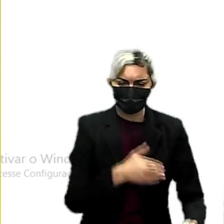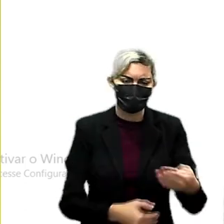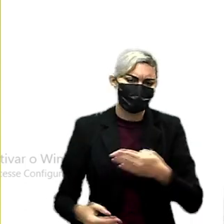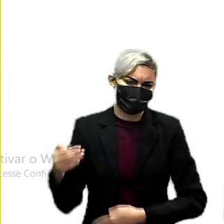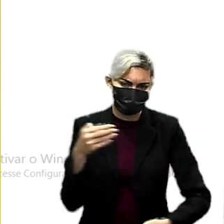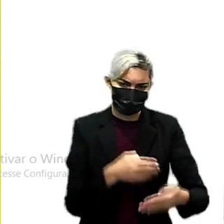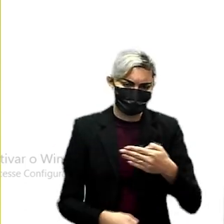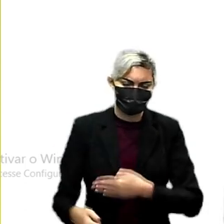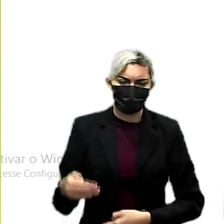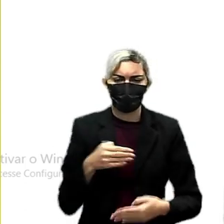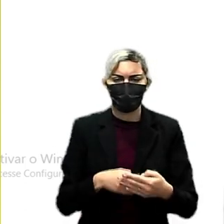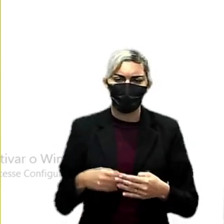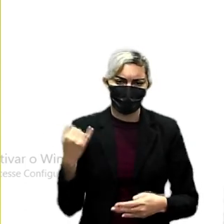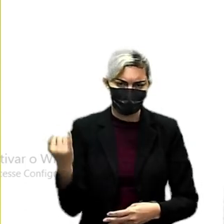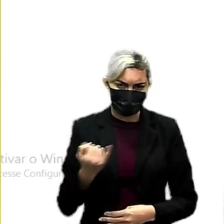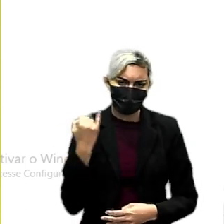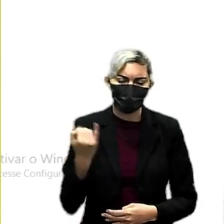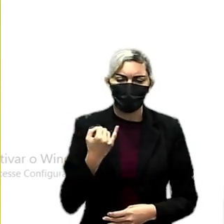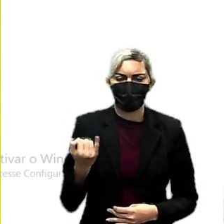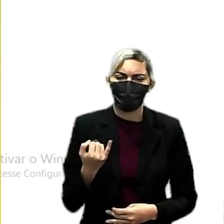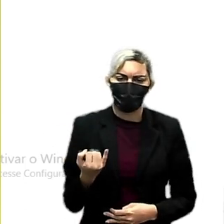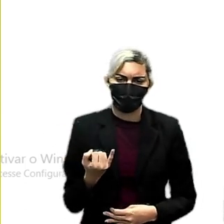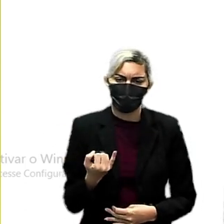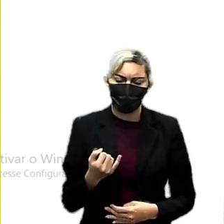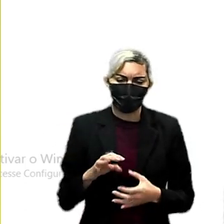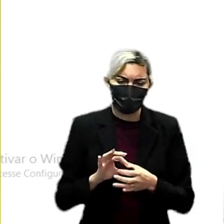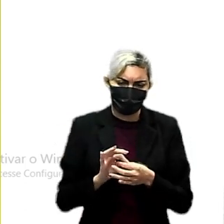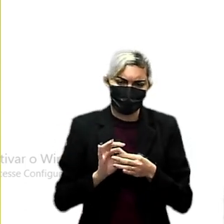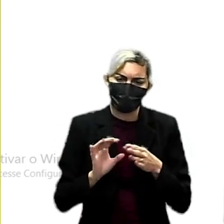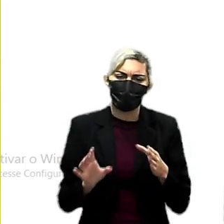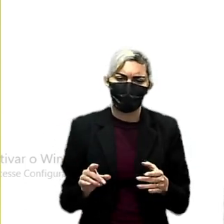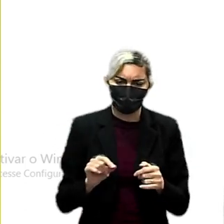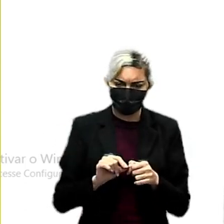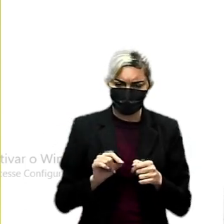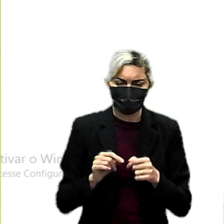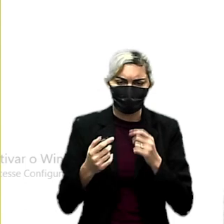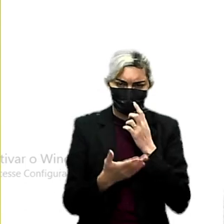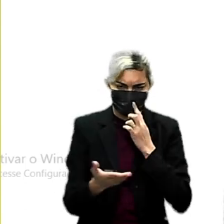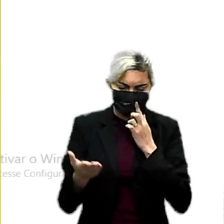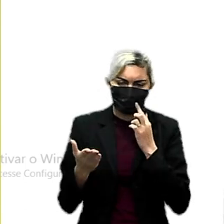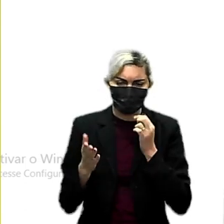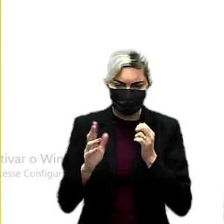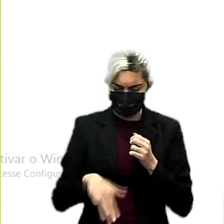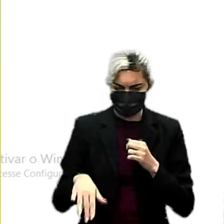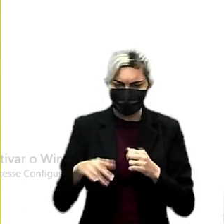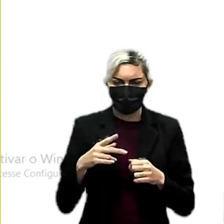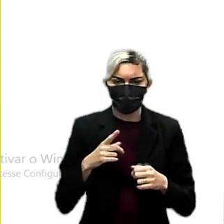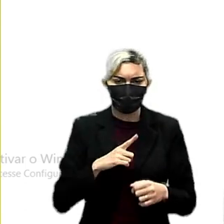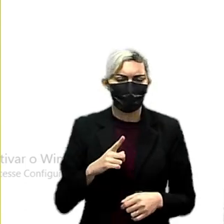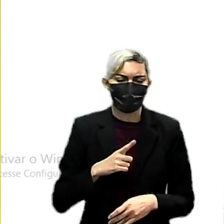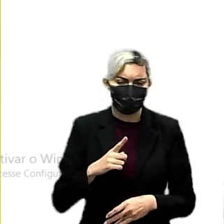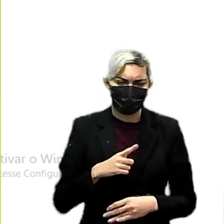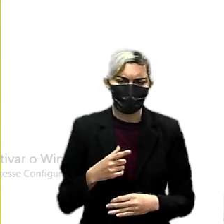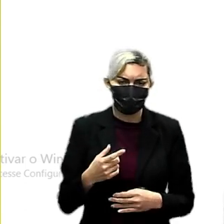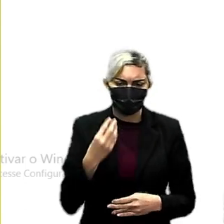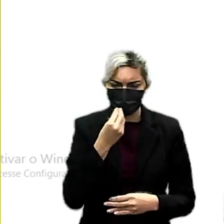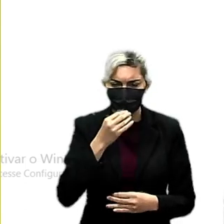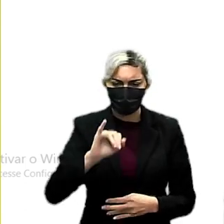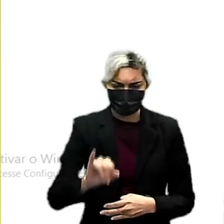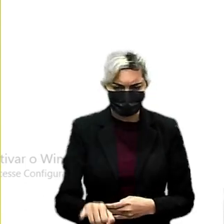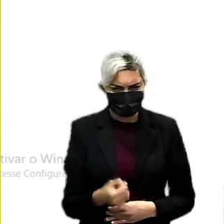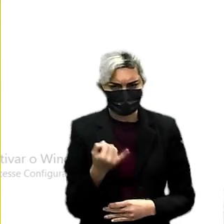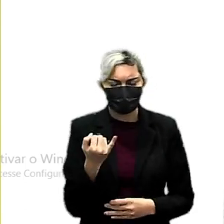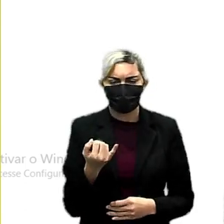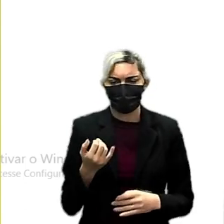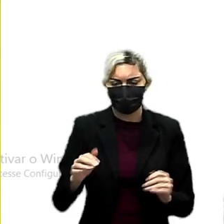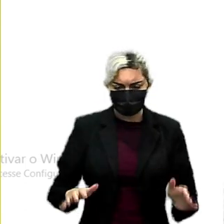participativa, eu acho que isso é importante, né, fazer com que as pessoas tenham a oportunidade de